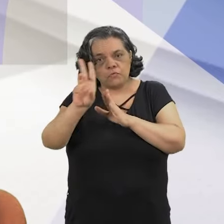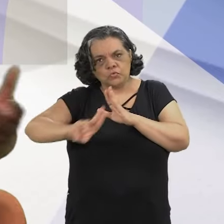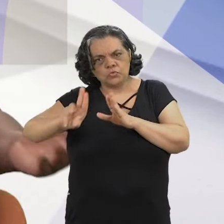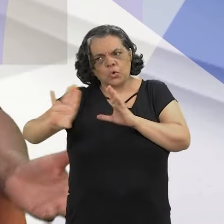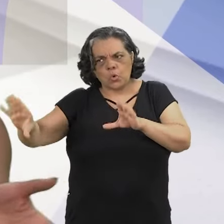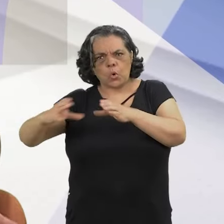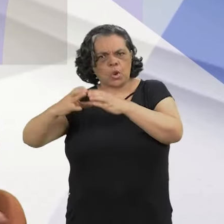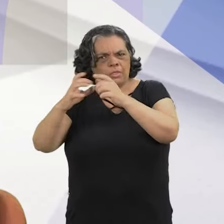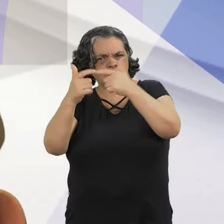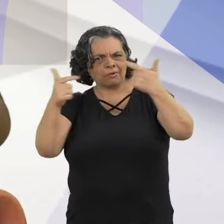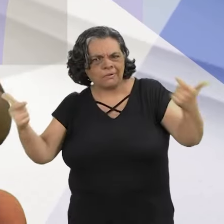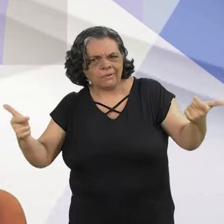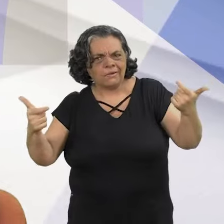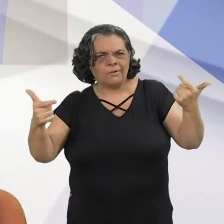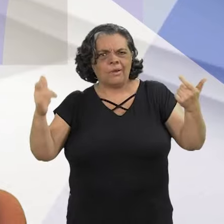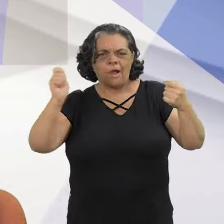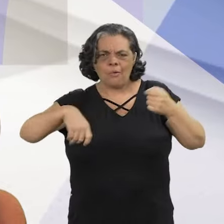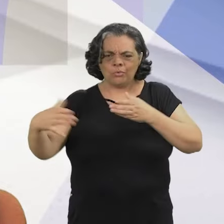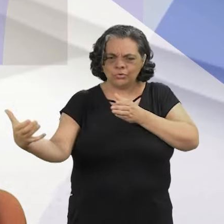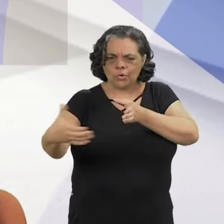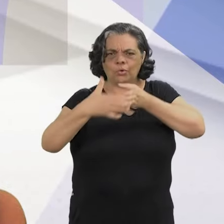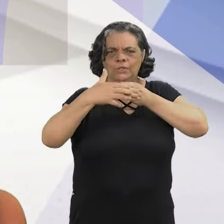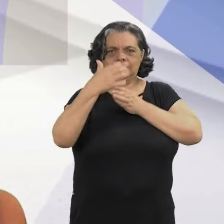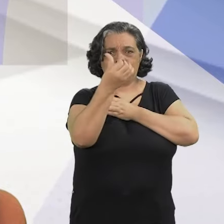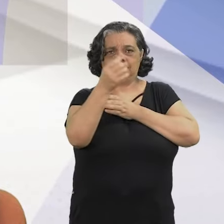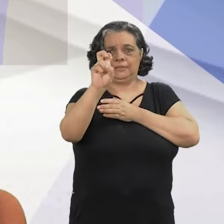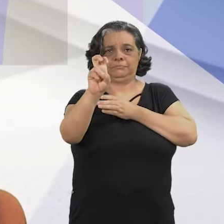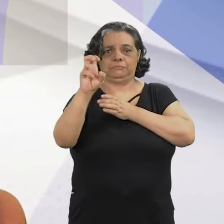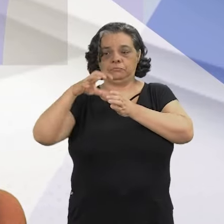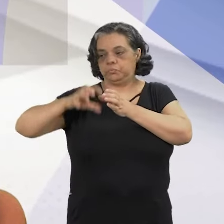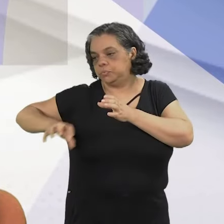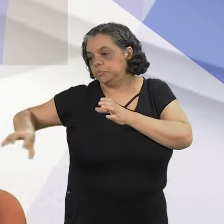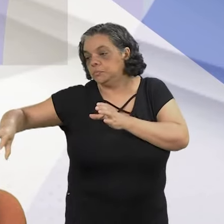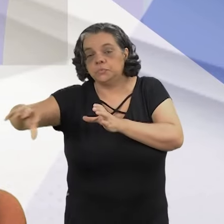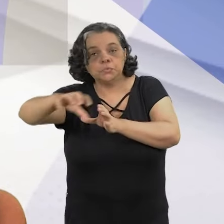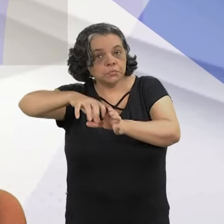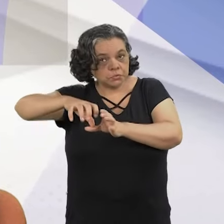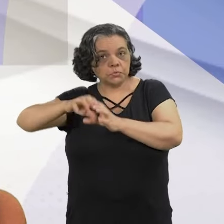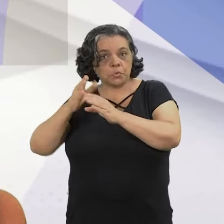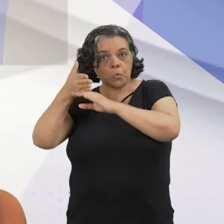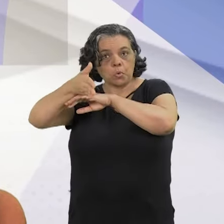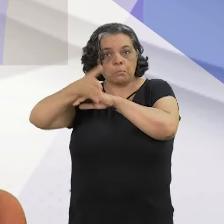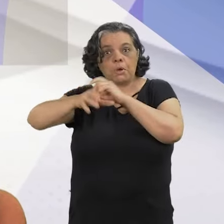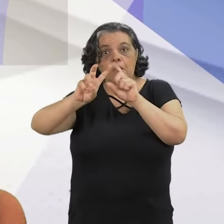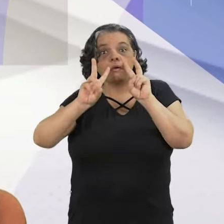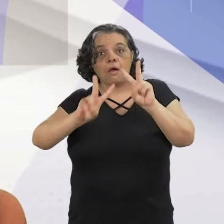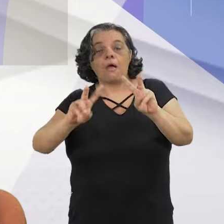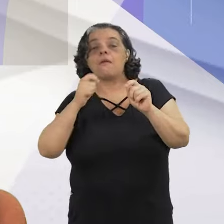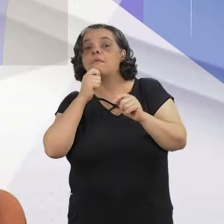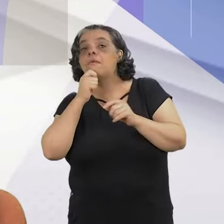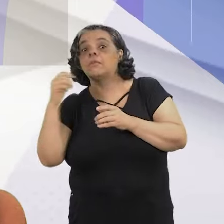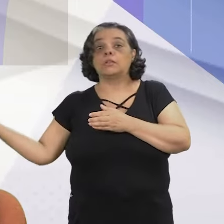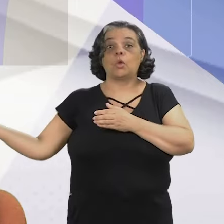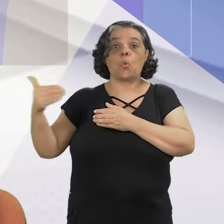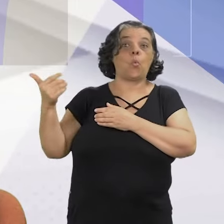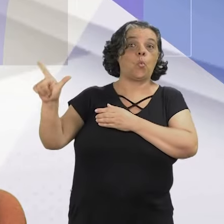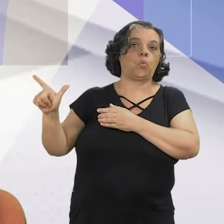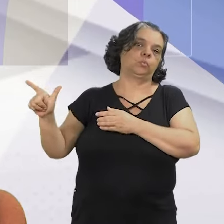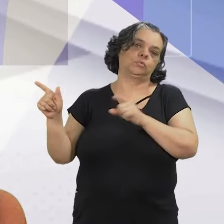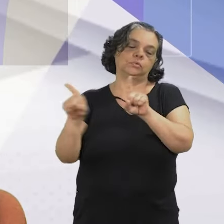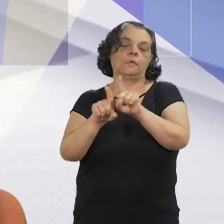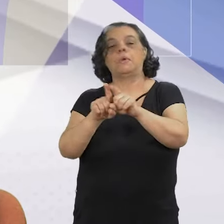um coletivo gigante onde Abarca hoje 65 coletivos né tendo outros para entrar no radar já aí